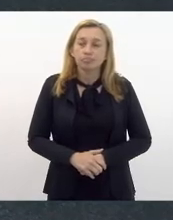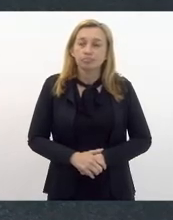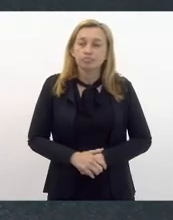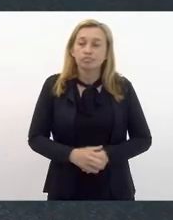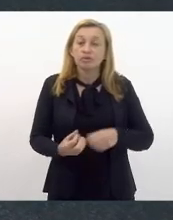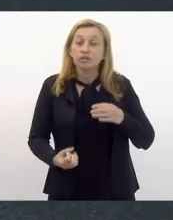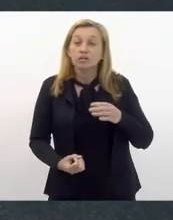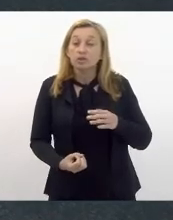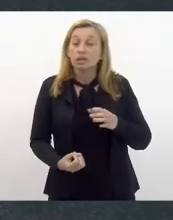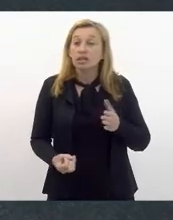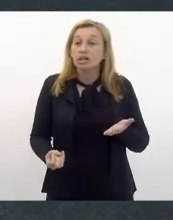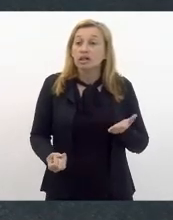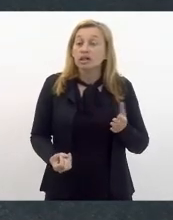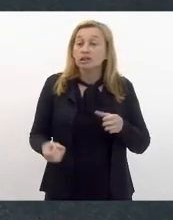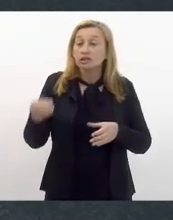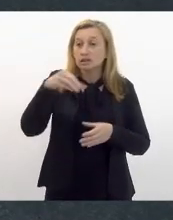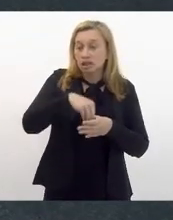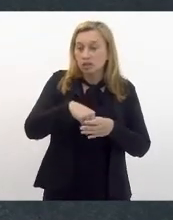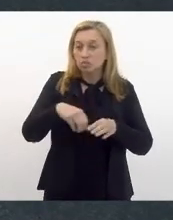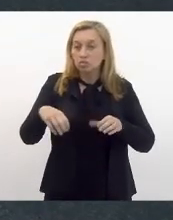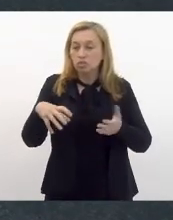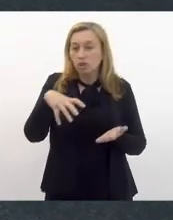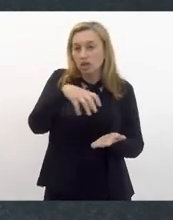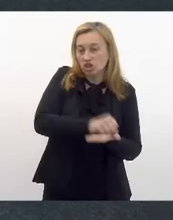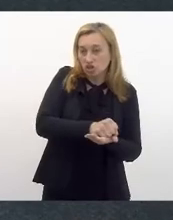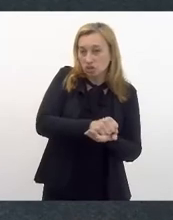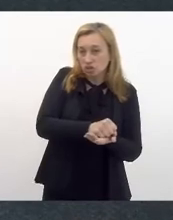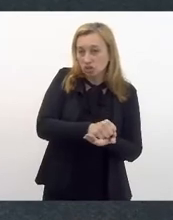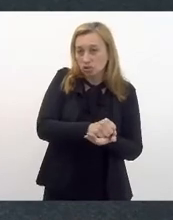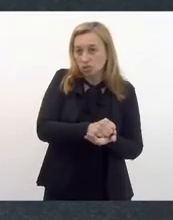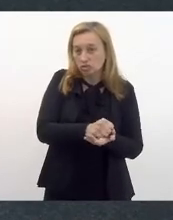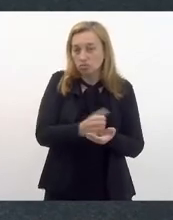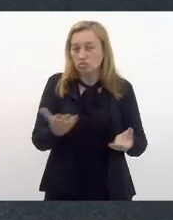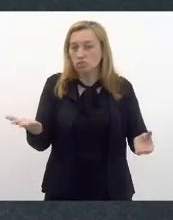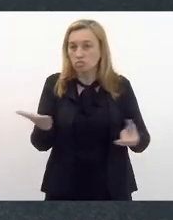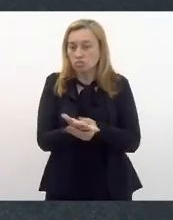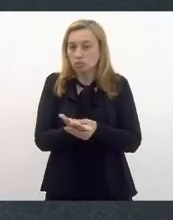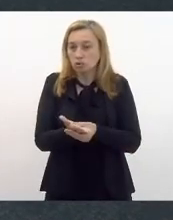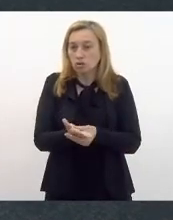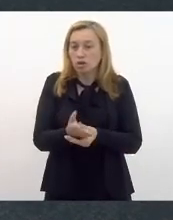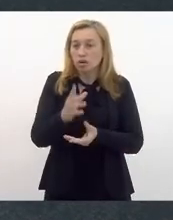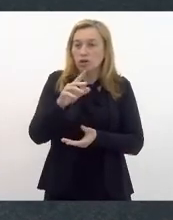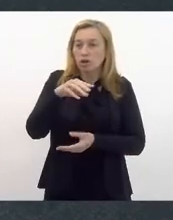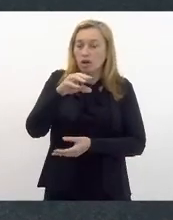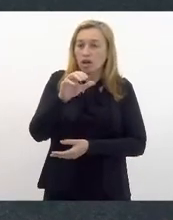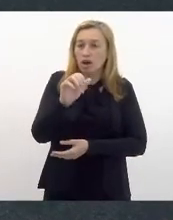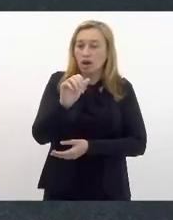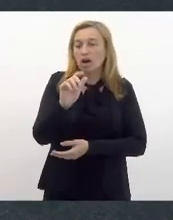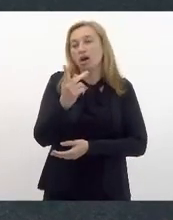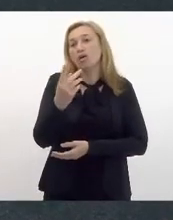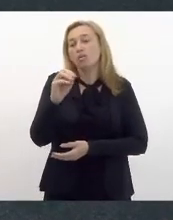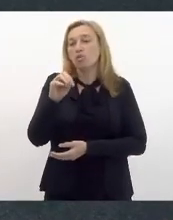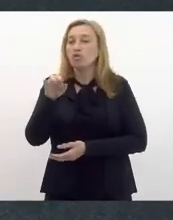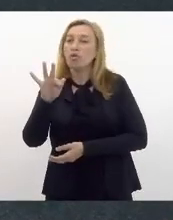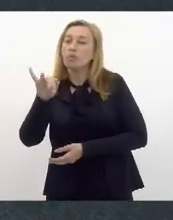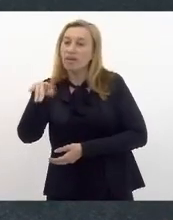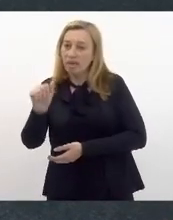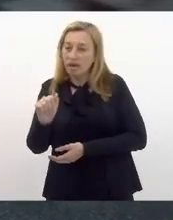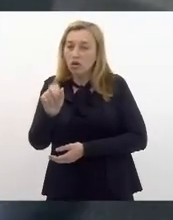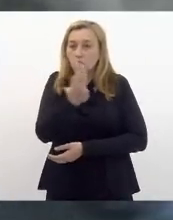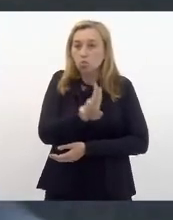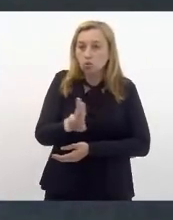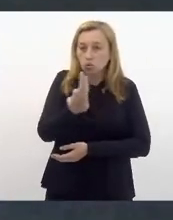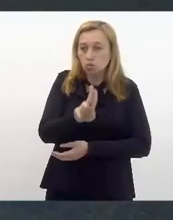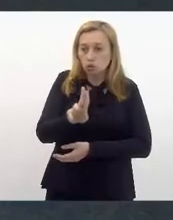dos registros de ocorrência a motivação da homofobia eu instituir a possibilidade do uso do